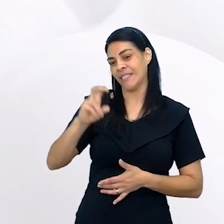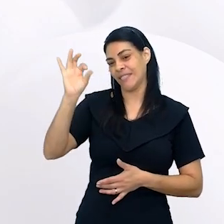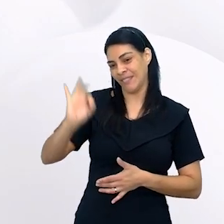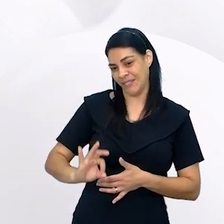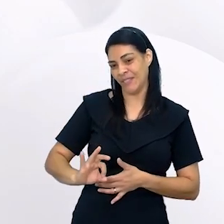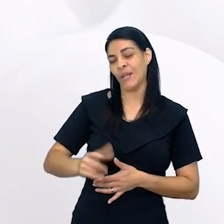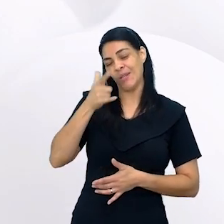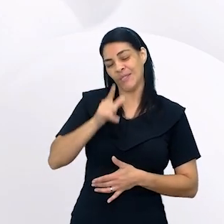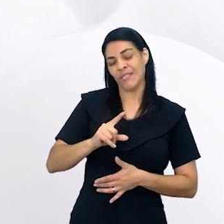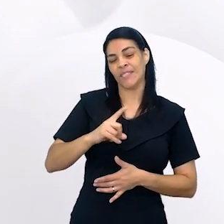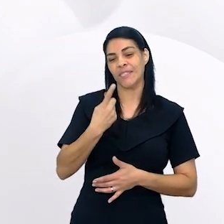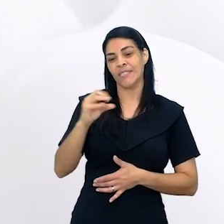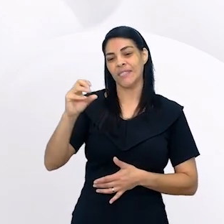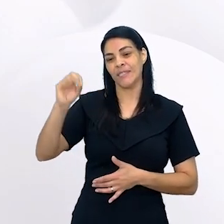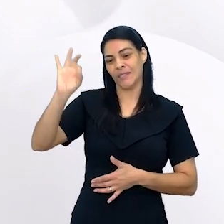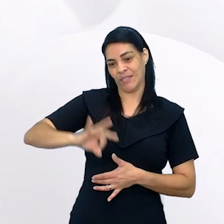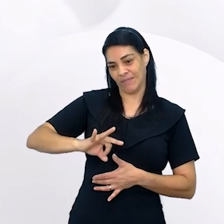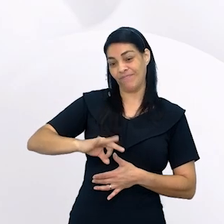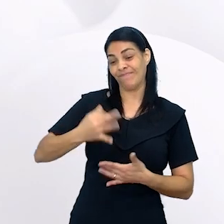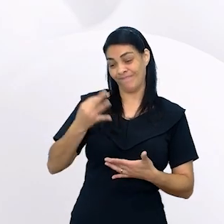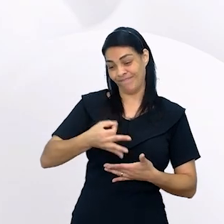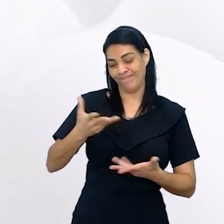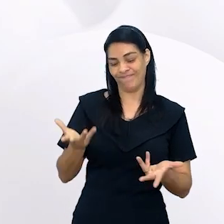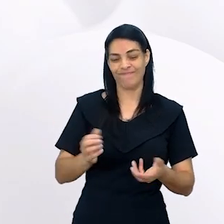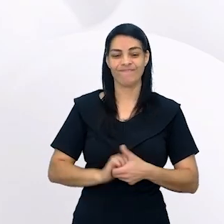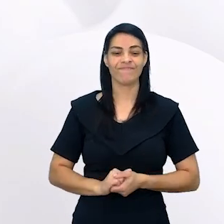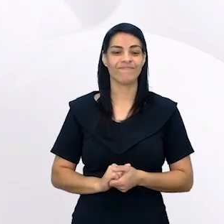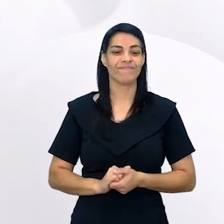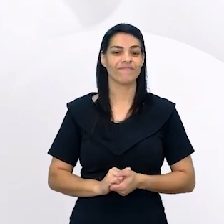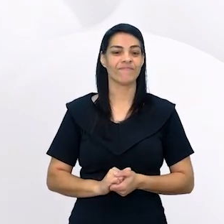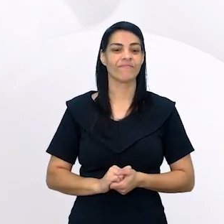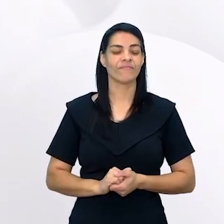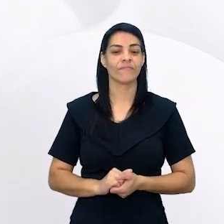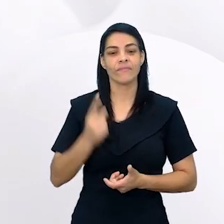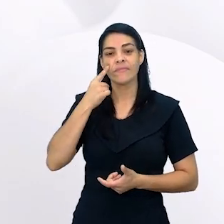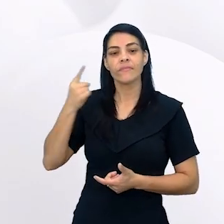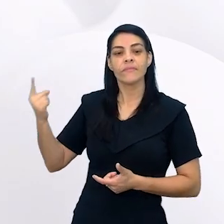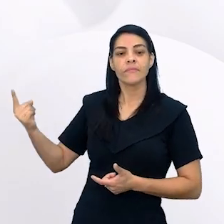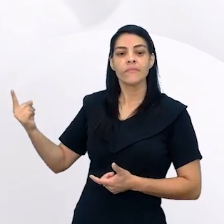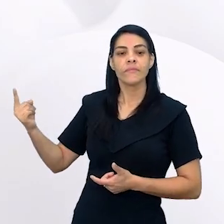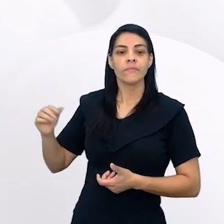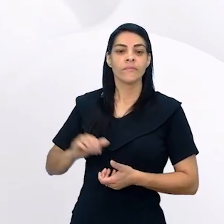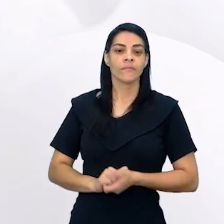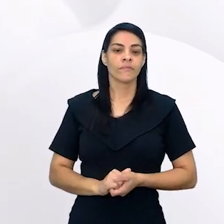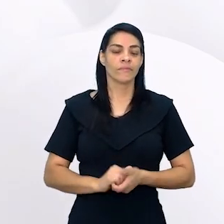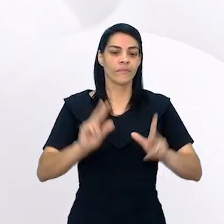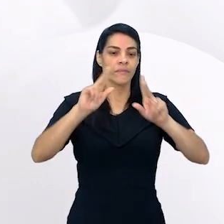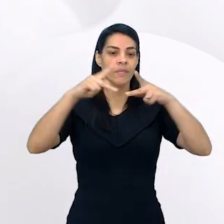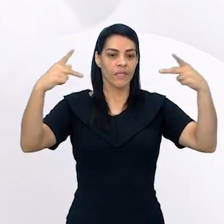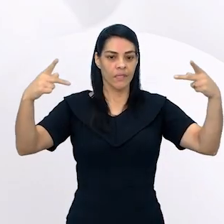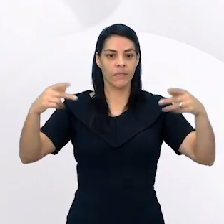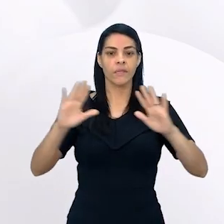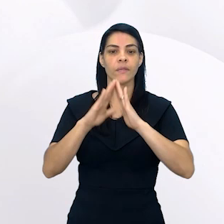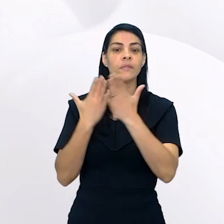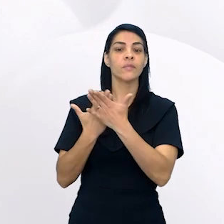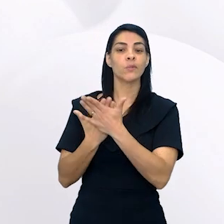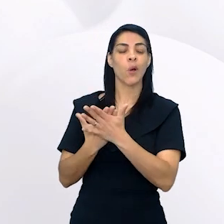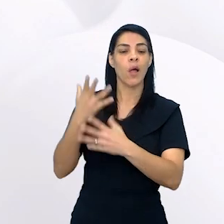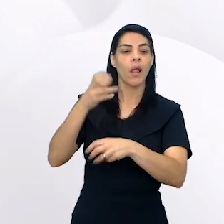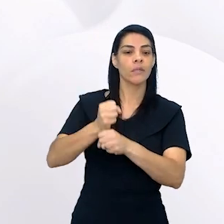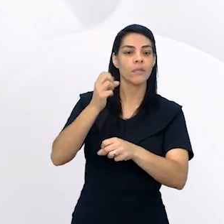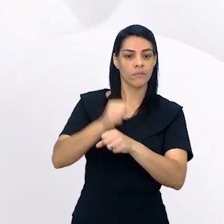né E aí então eu vou eu vou espelhar agora Então esse é o link escola Total